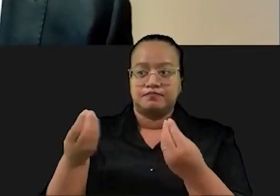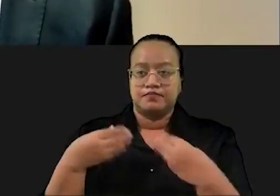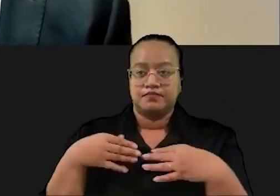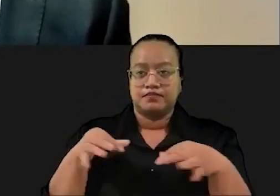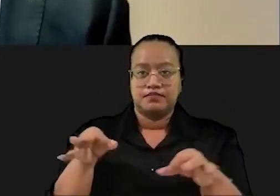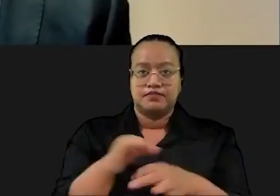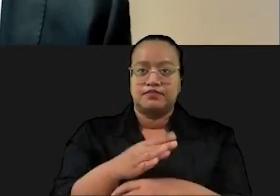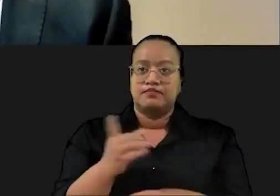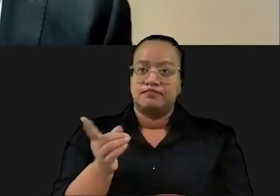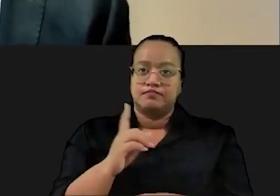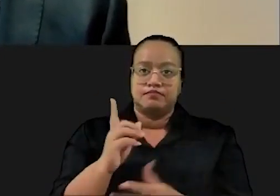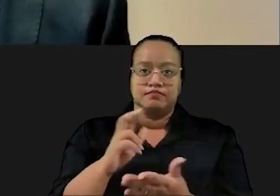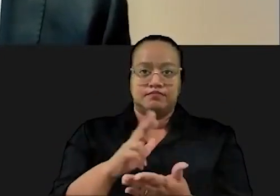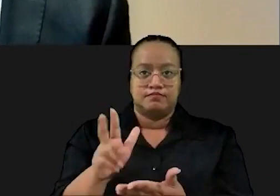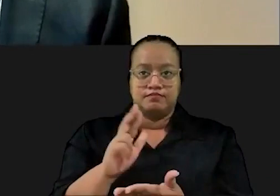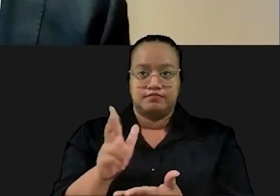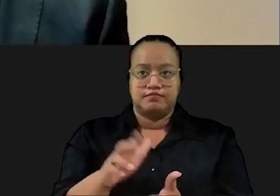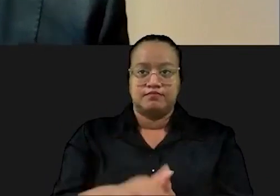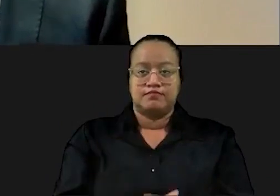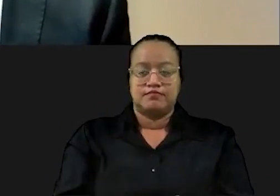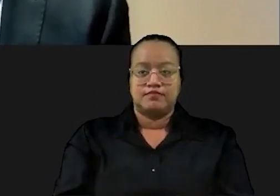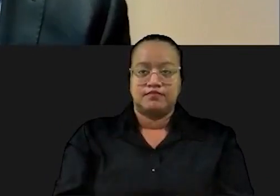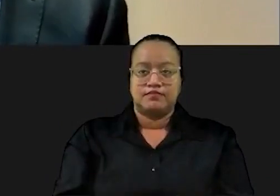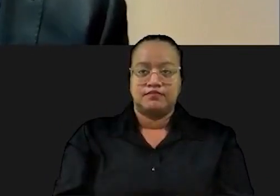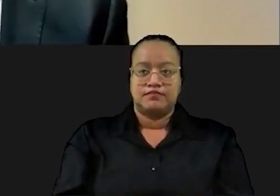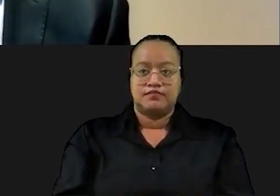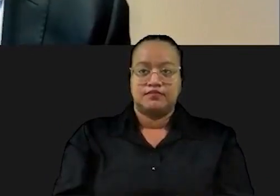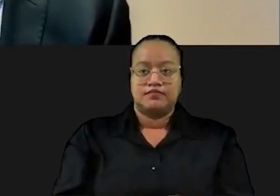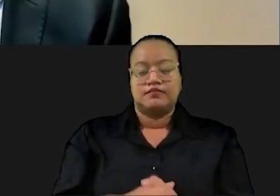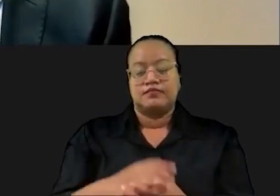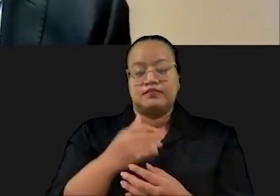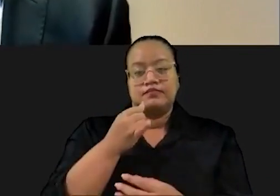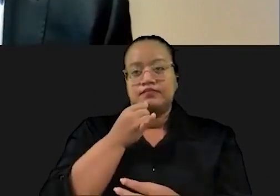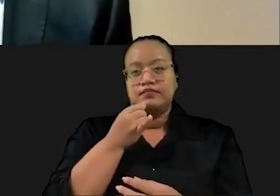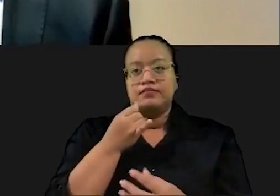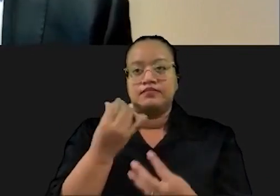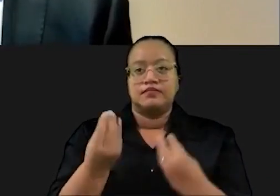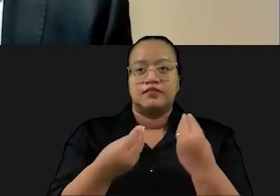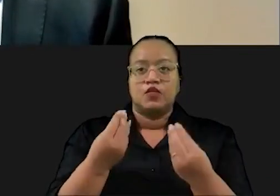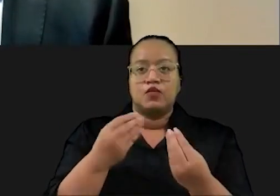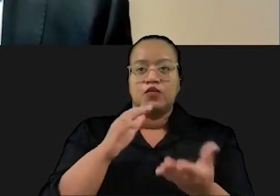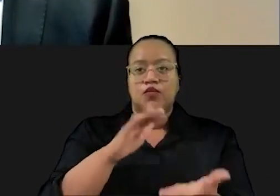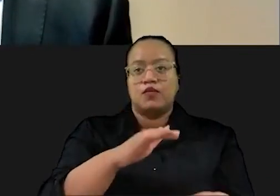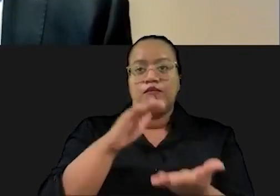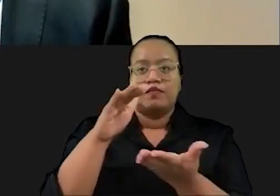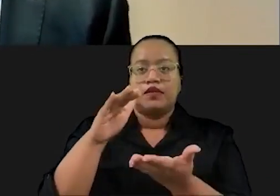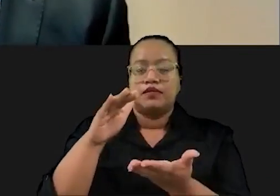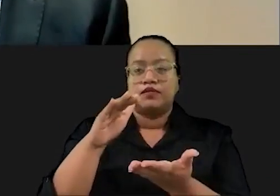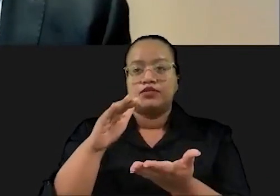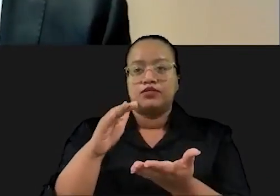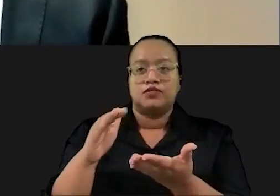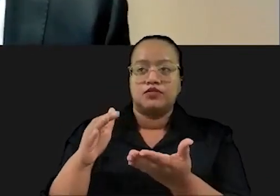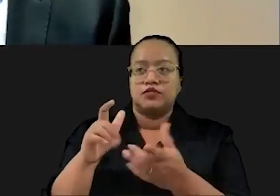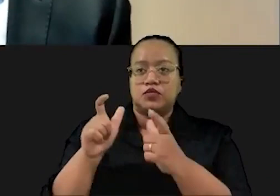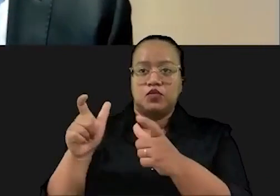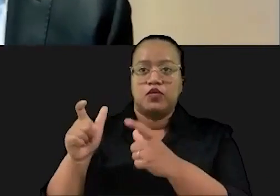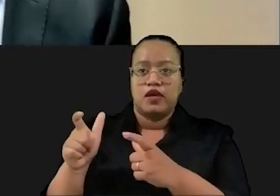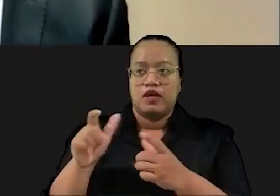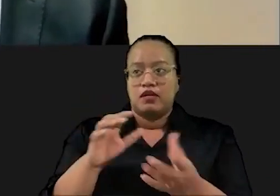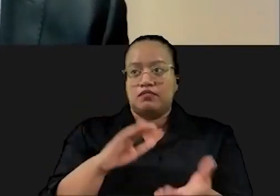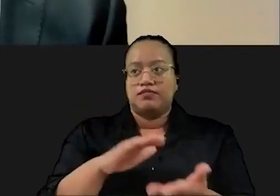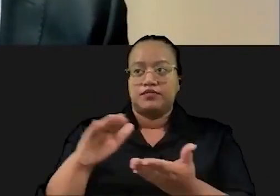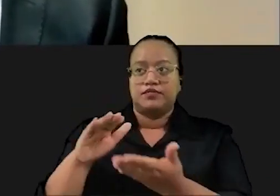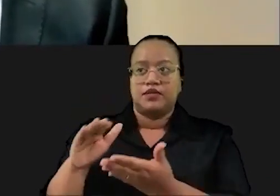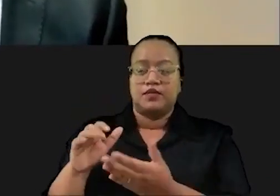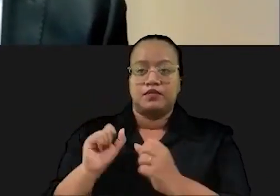Como cada um pode, vamos deslocar esses pacotes, vamos dizer assim, para onde quiser, eu não posso impedi-los de